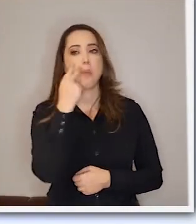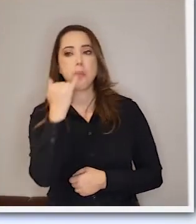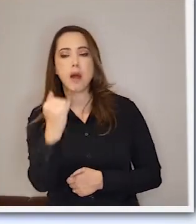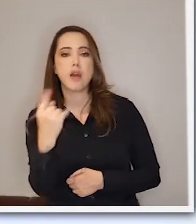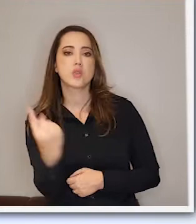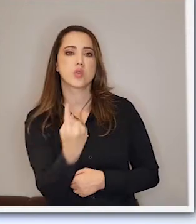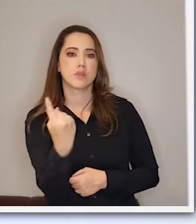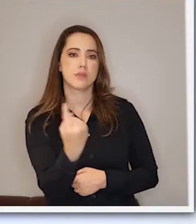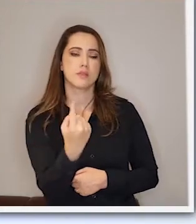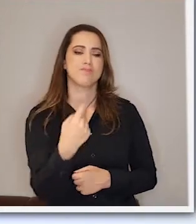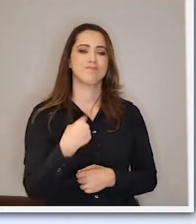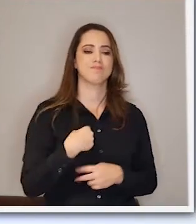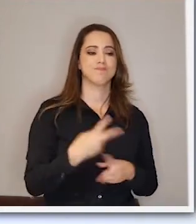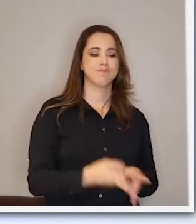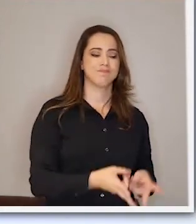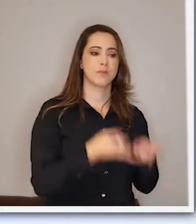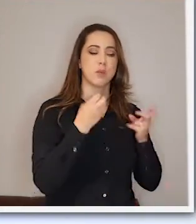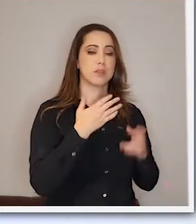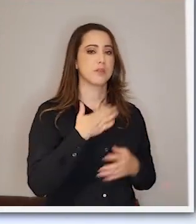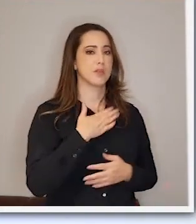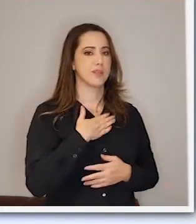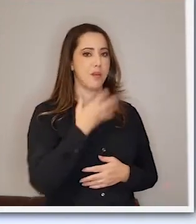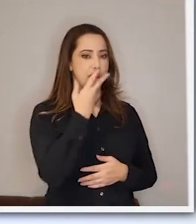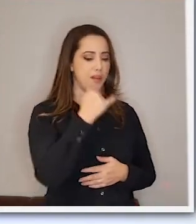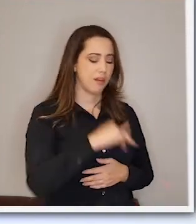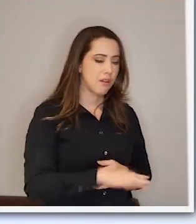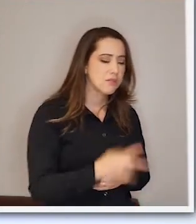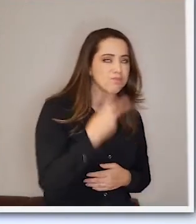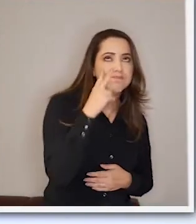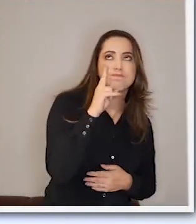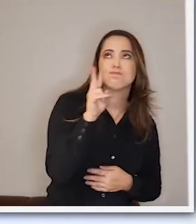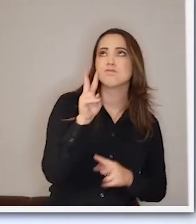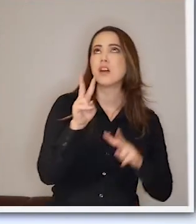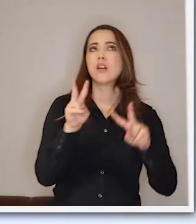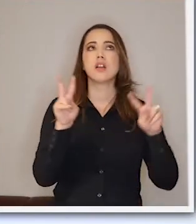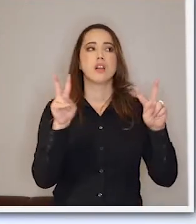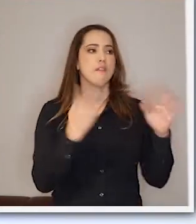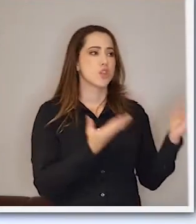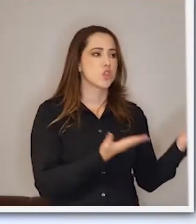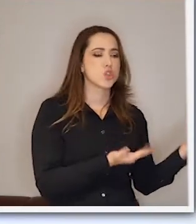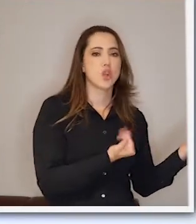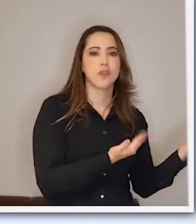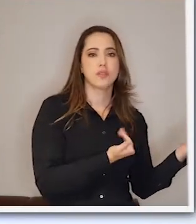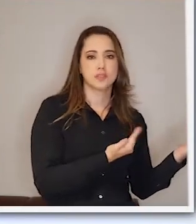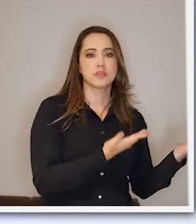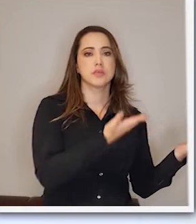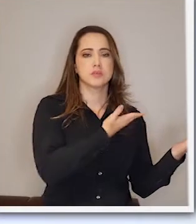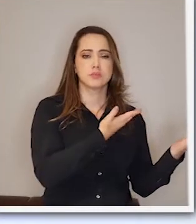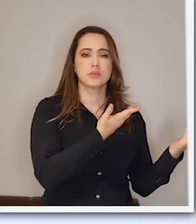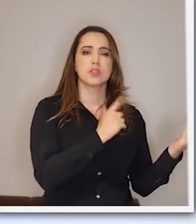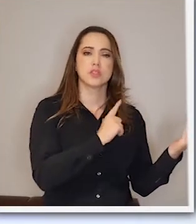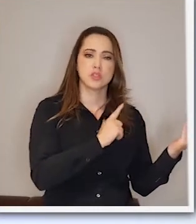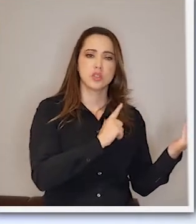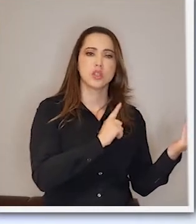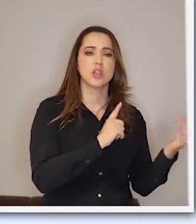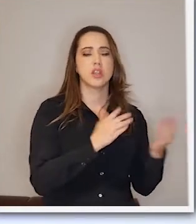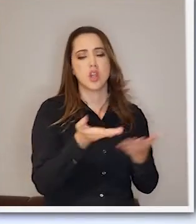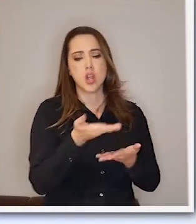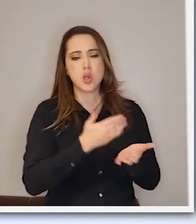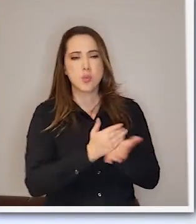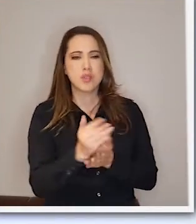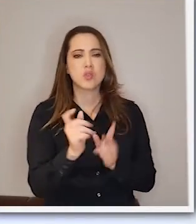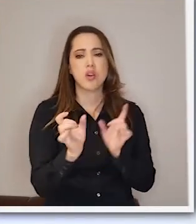família só com a mãe. Eu percebi na minha infância que a maioria dos jovens que se envolveu